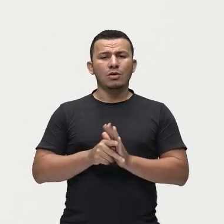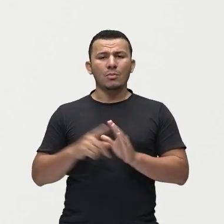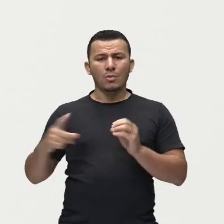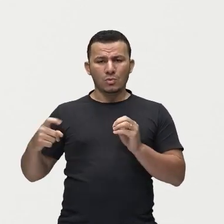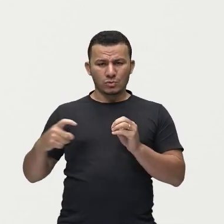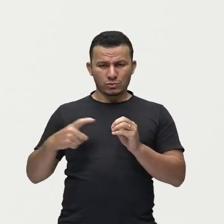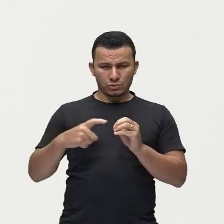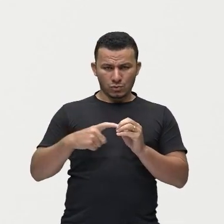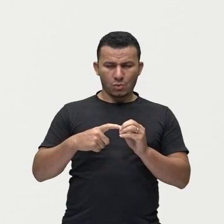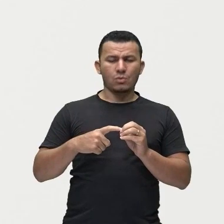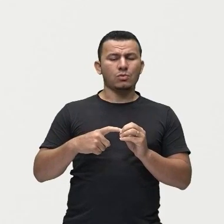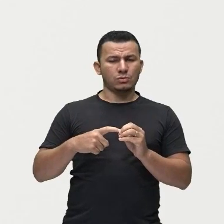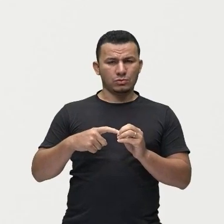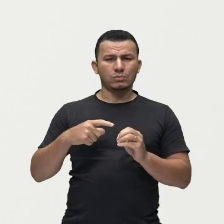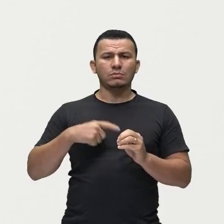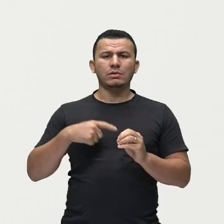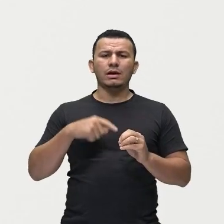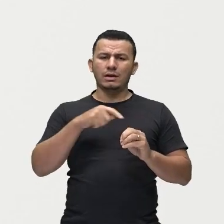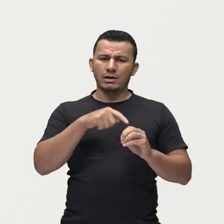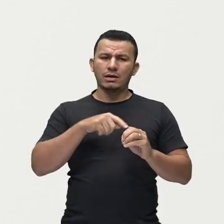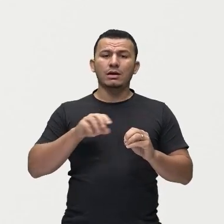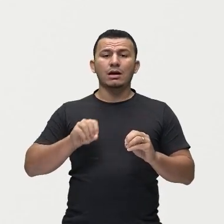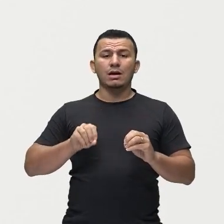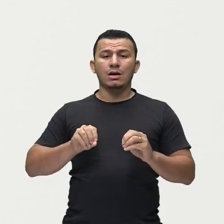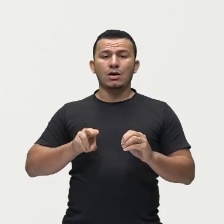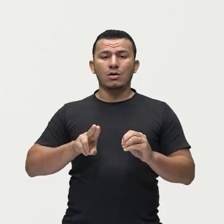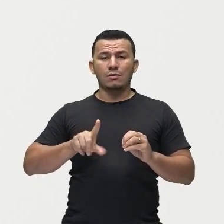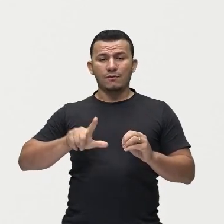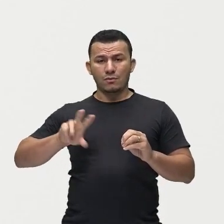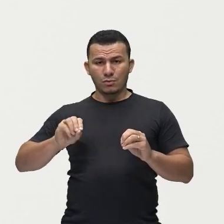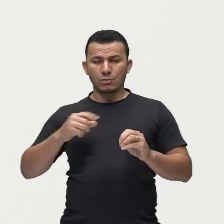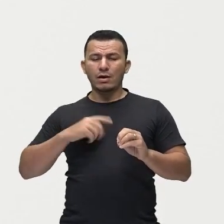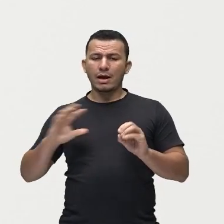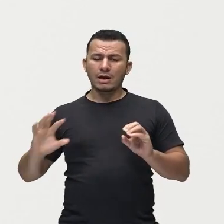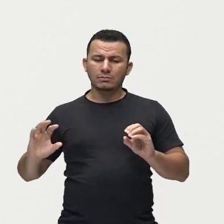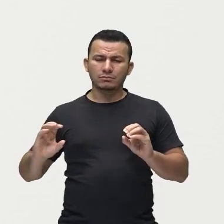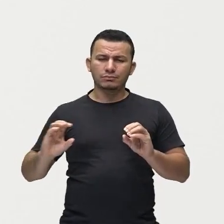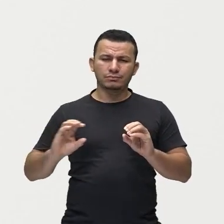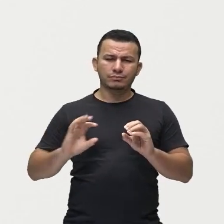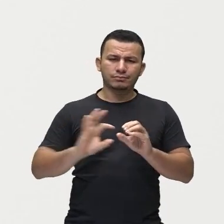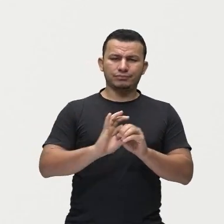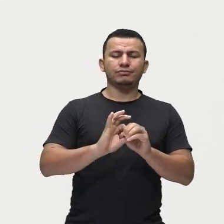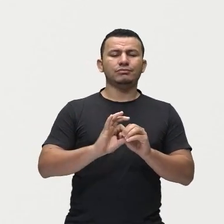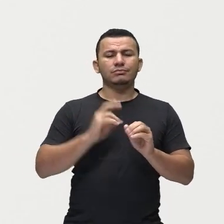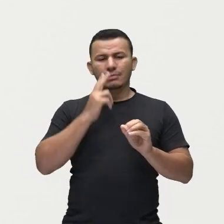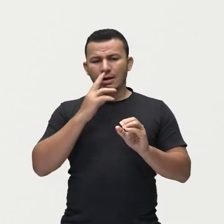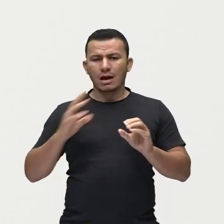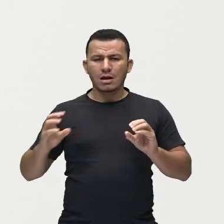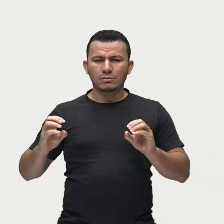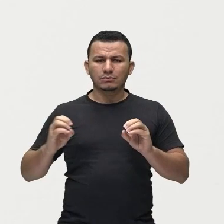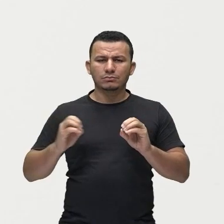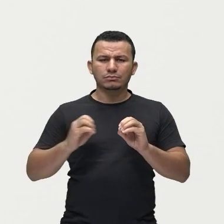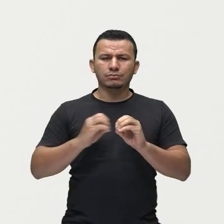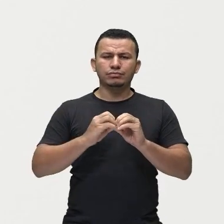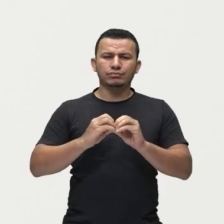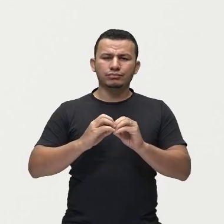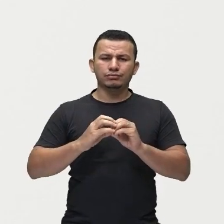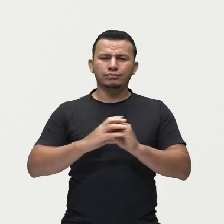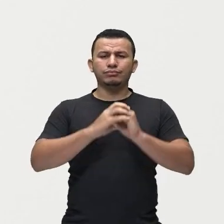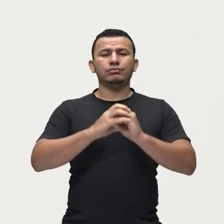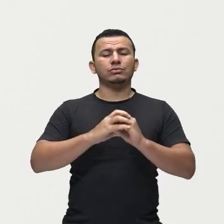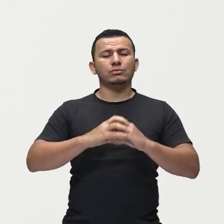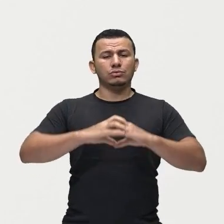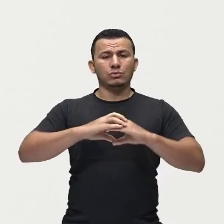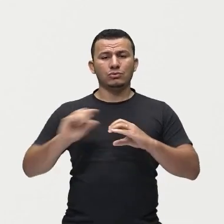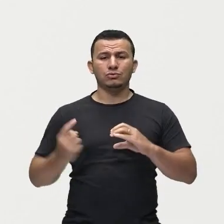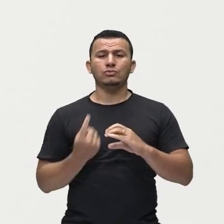do espermatozoide e do óvulo, eles vão se fundir, eles vão se unir e formar somente um